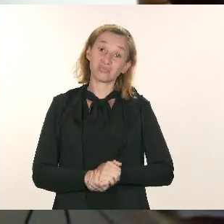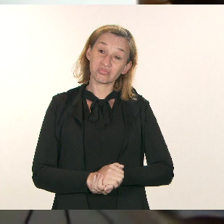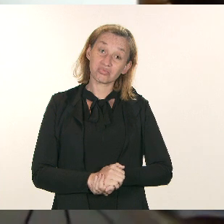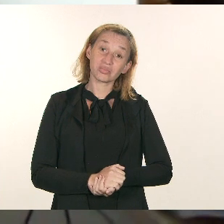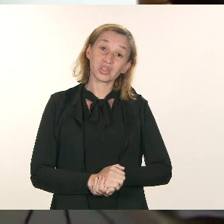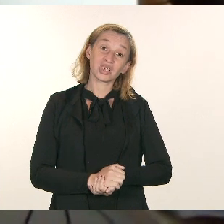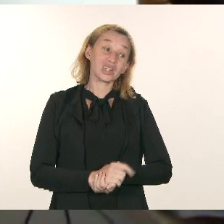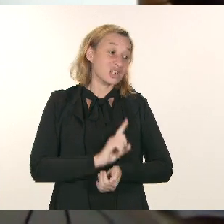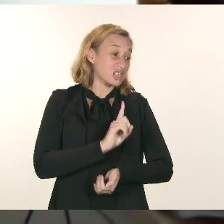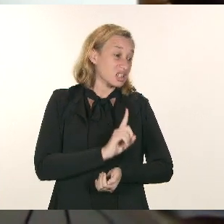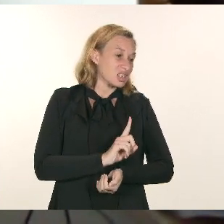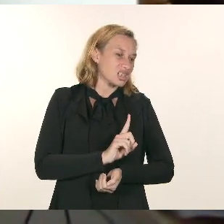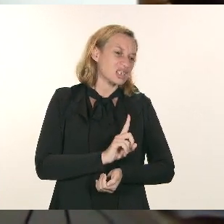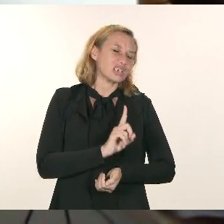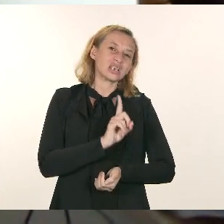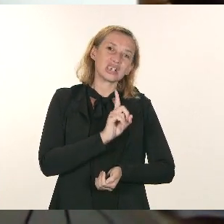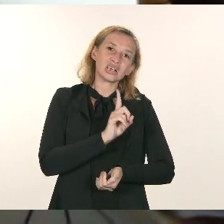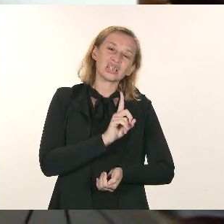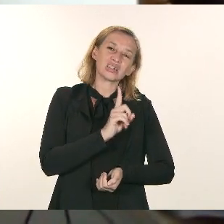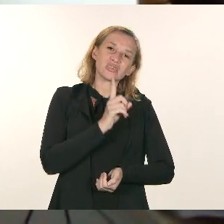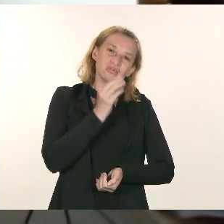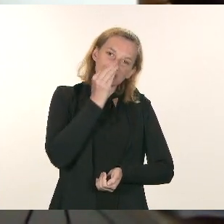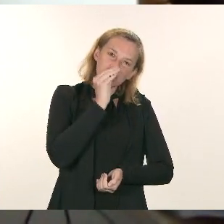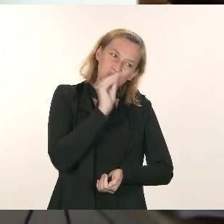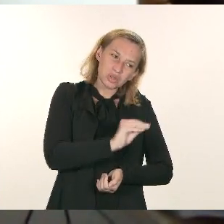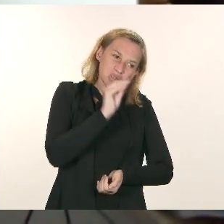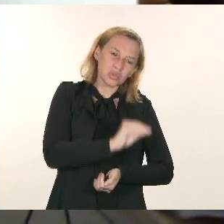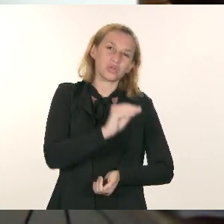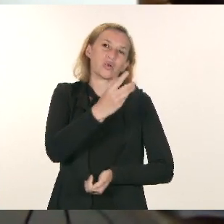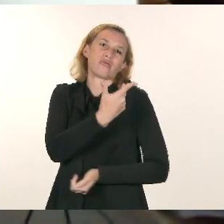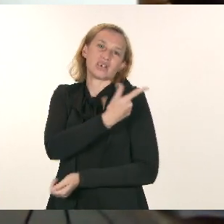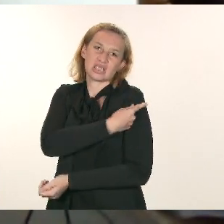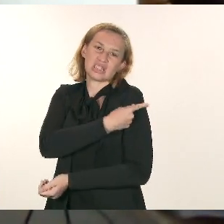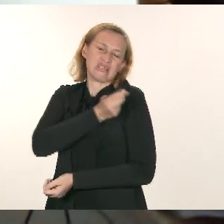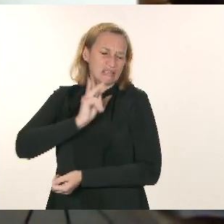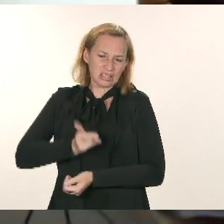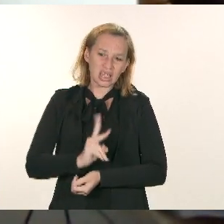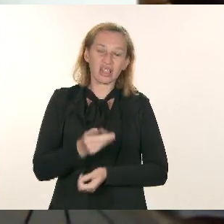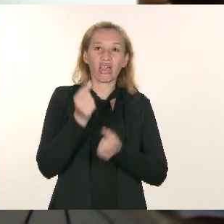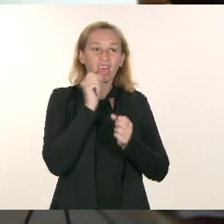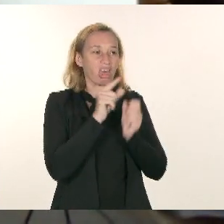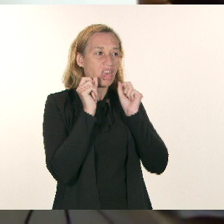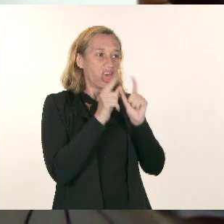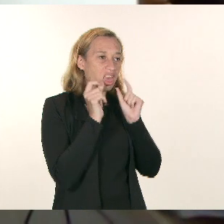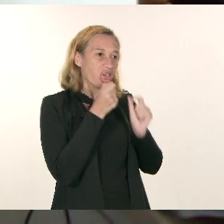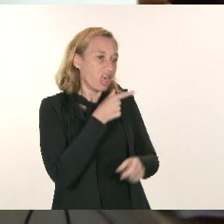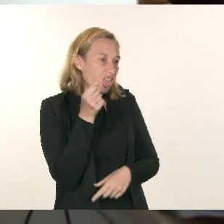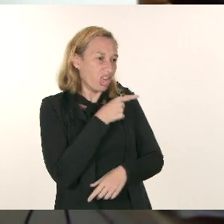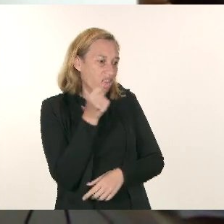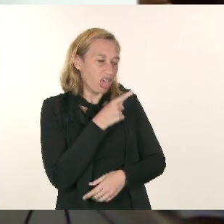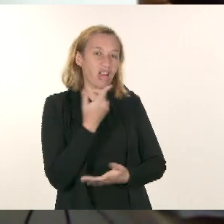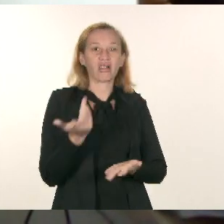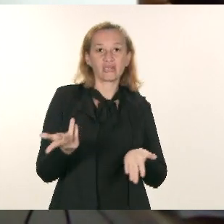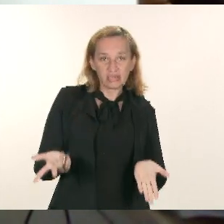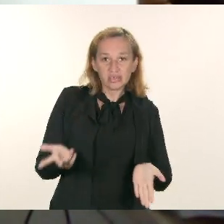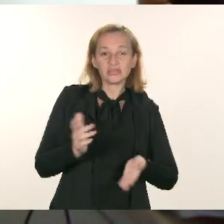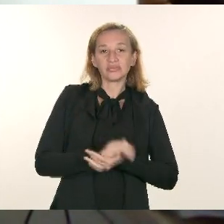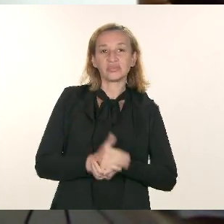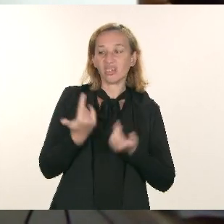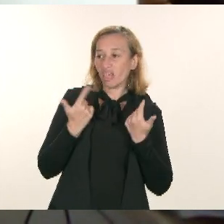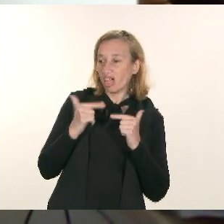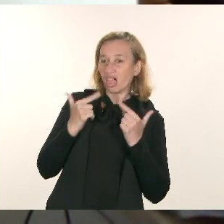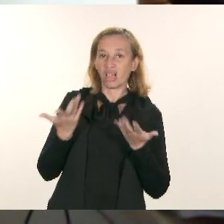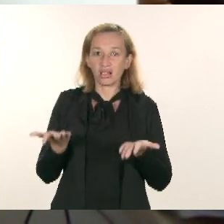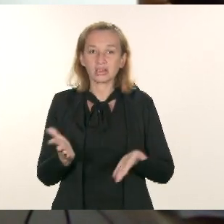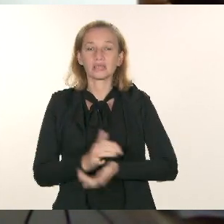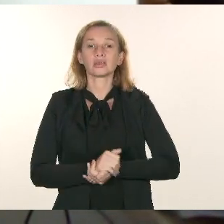tempo todo a vacina, fazendo piadas e cogitando